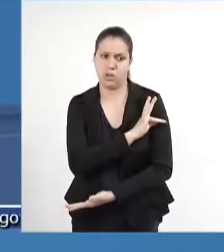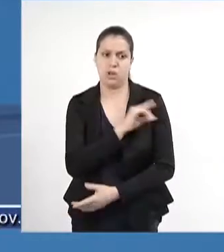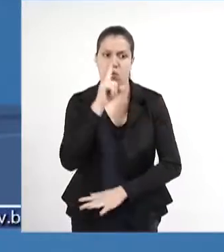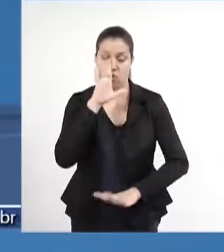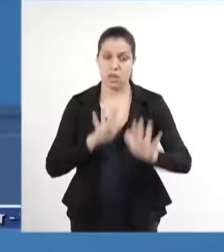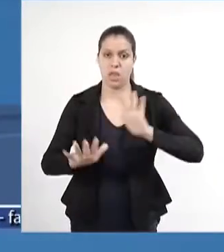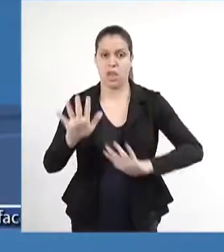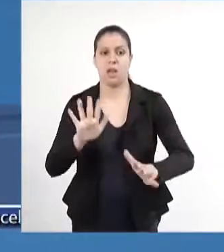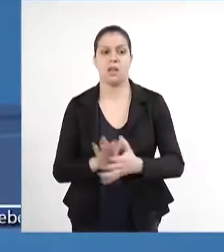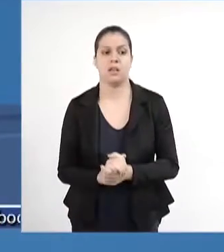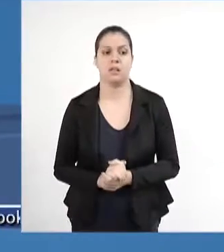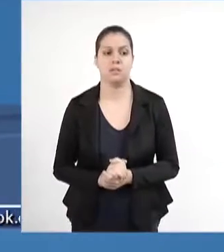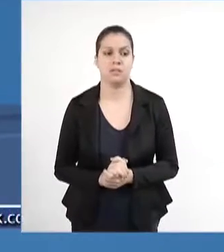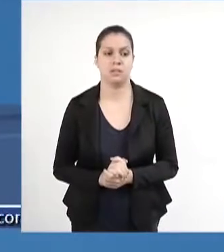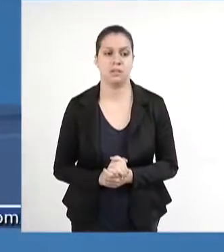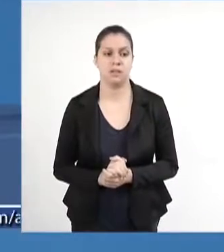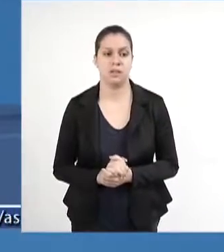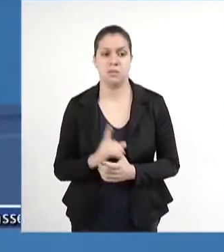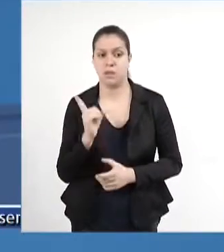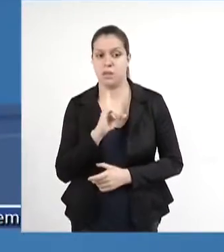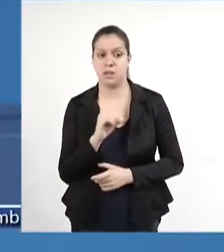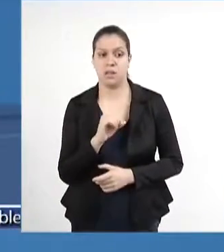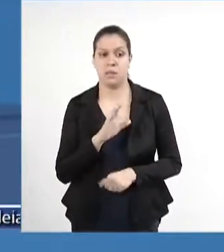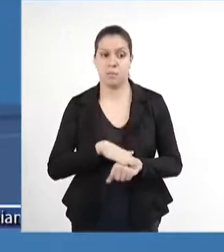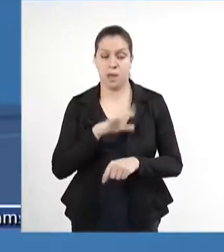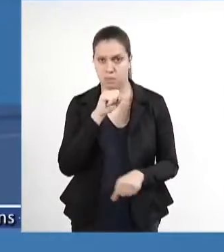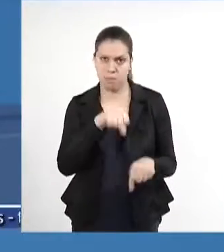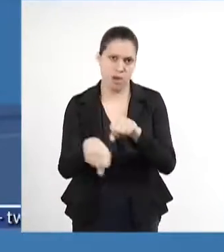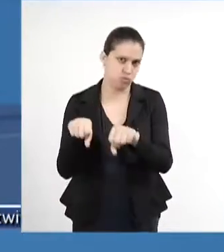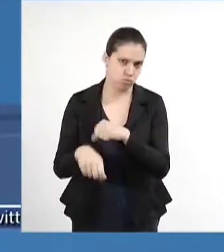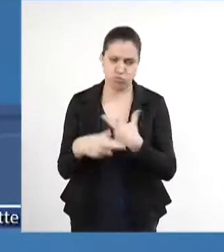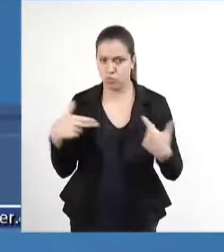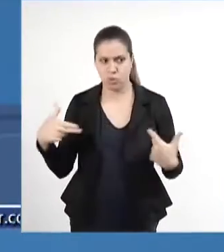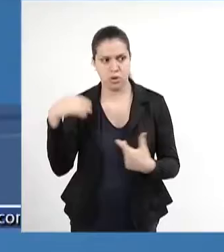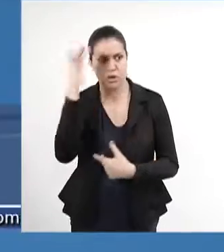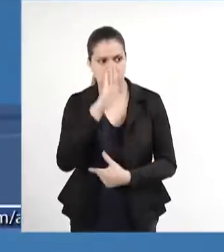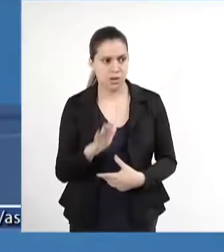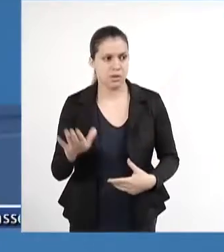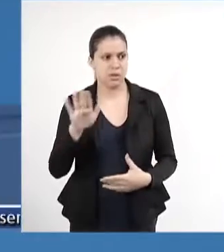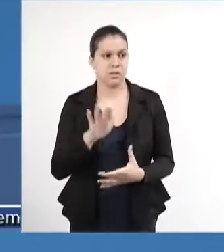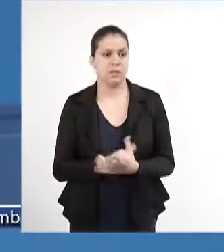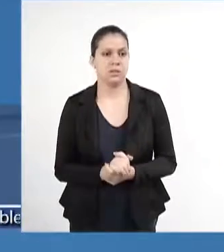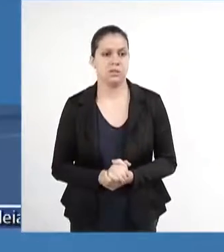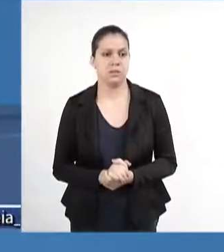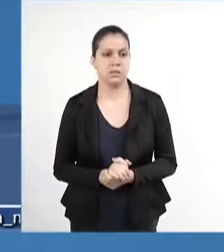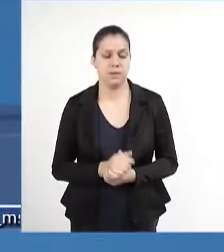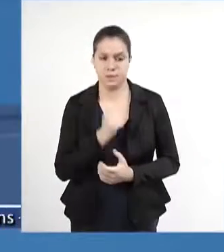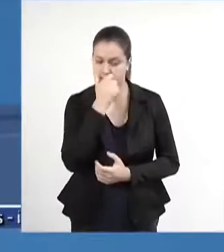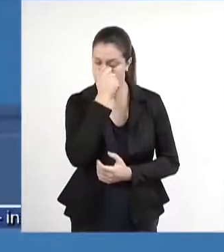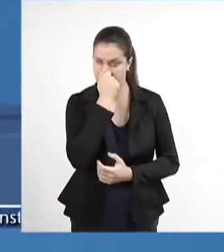que a situação merece para não causar desequilíbrio, claro,